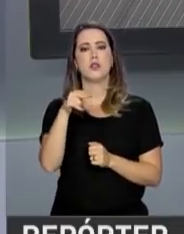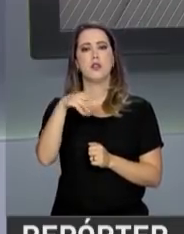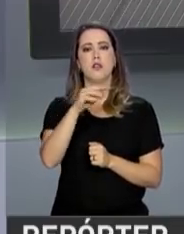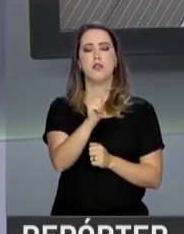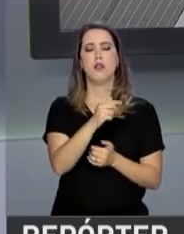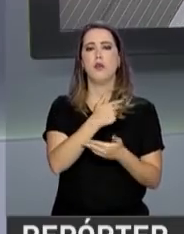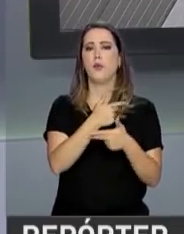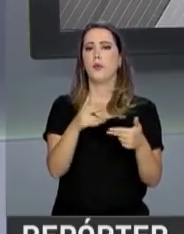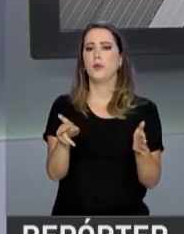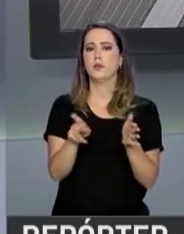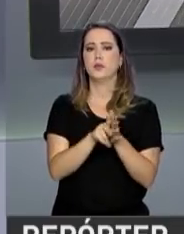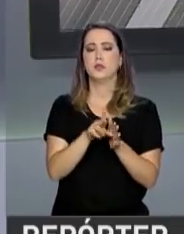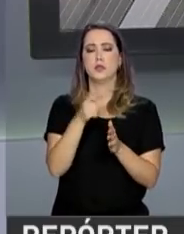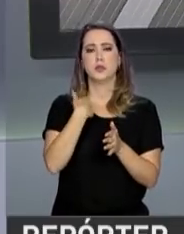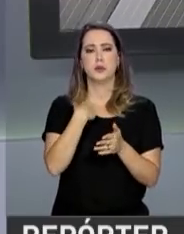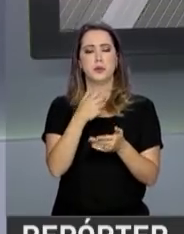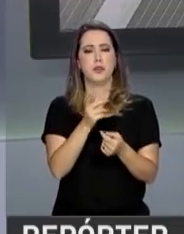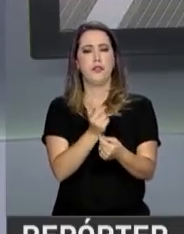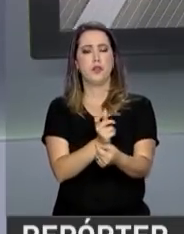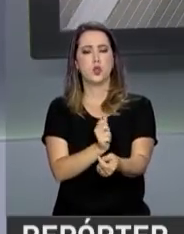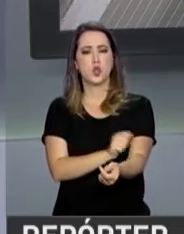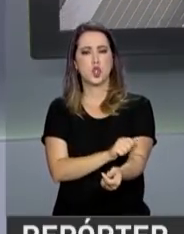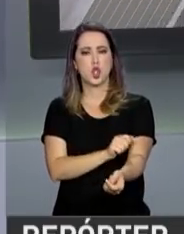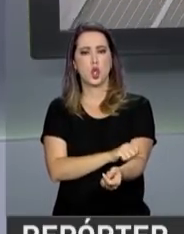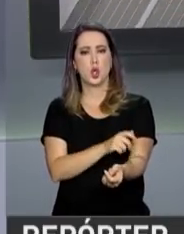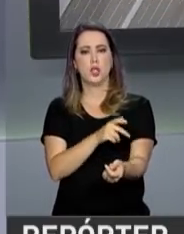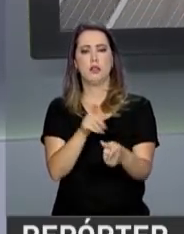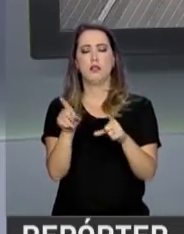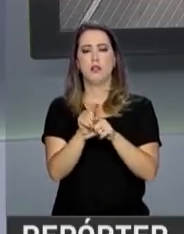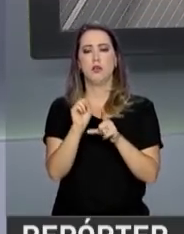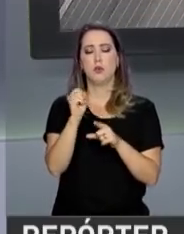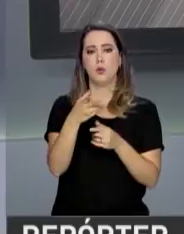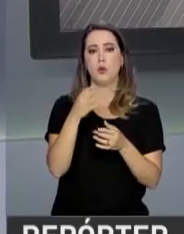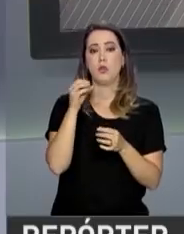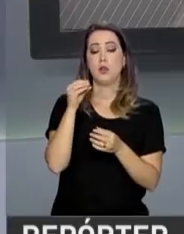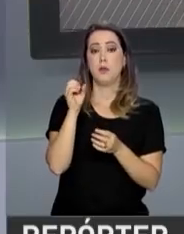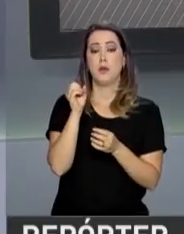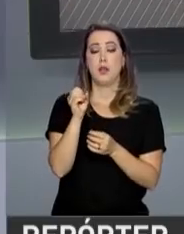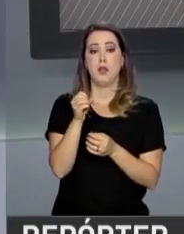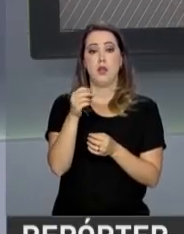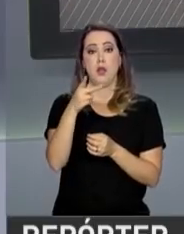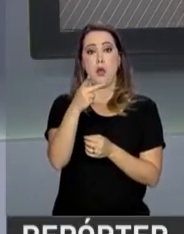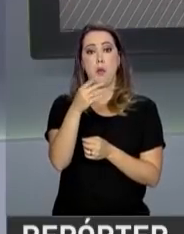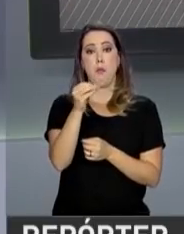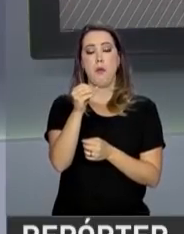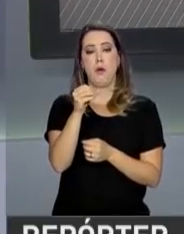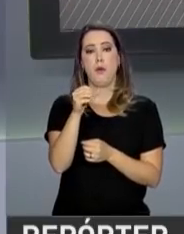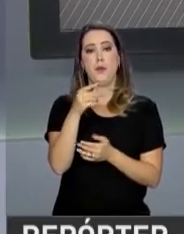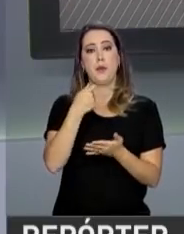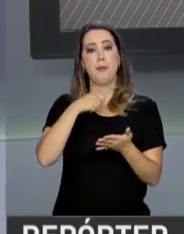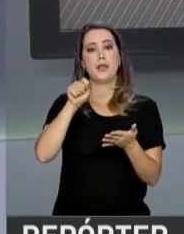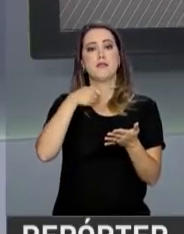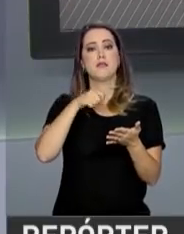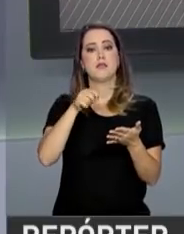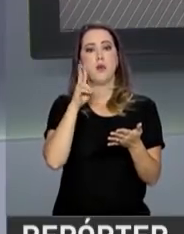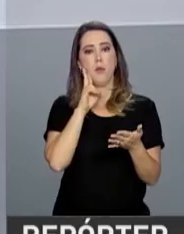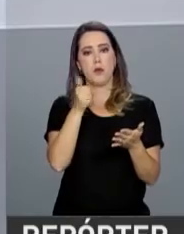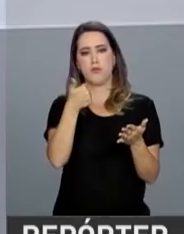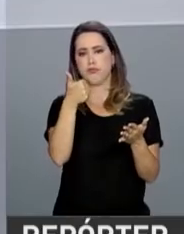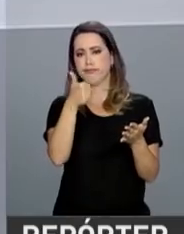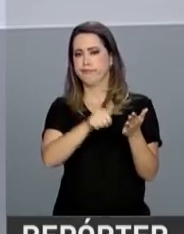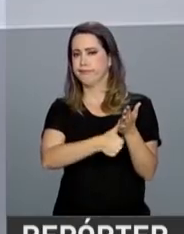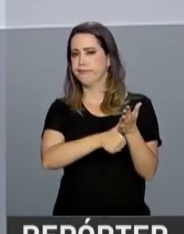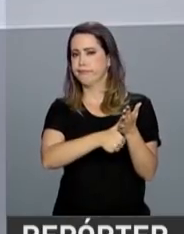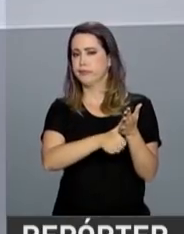solventes usados nos exames de toxicologia e patologia além de pó um pincel para levantamento de impressão digital